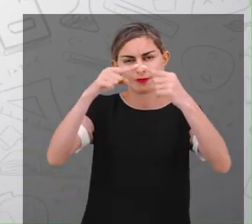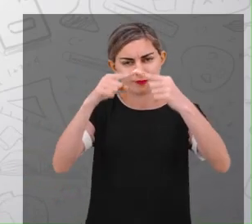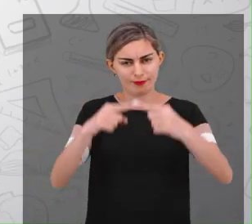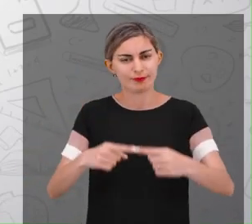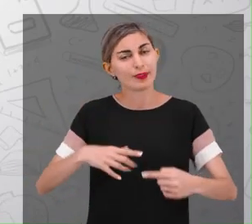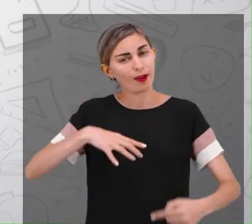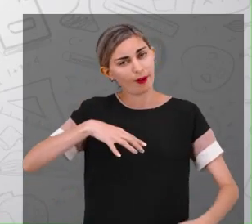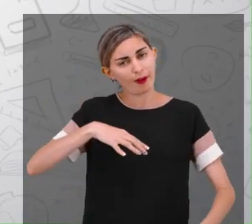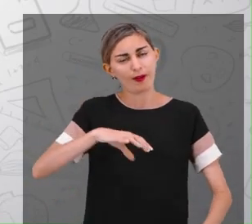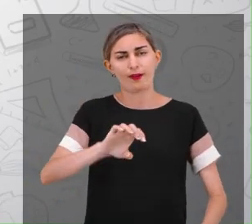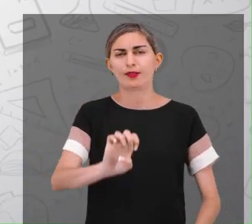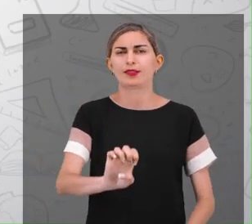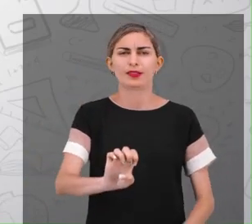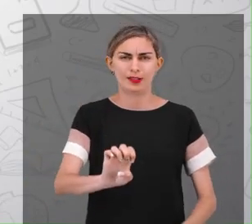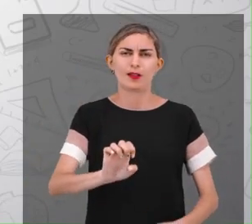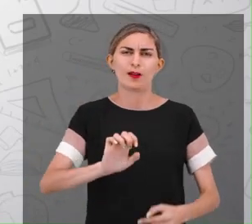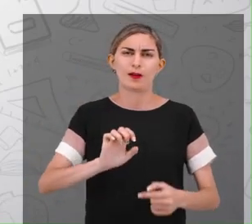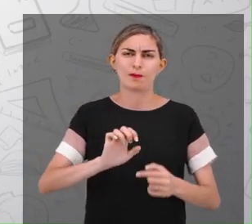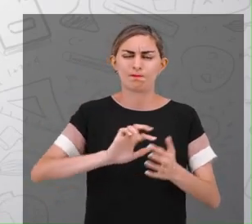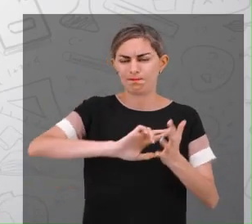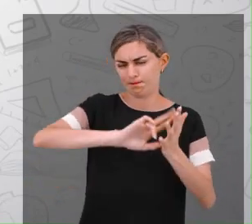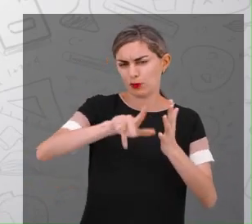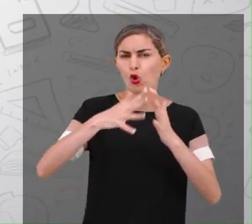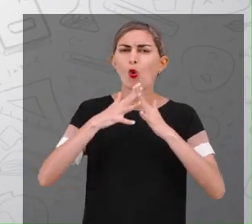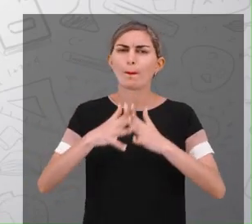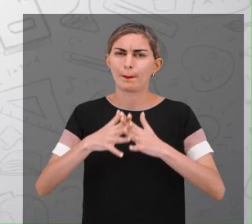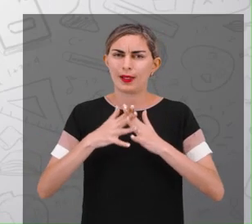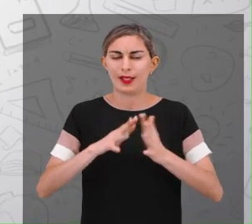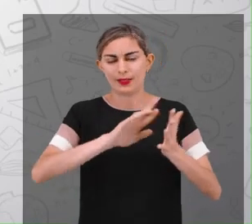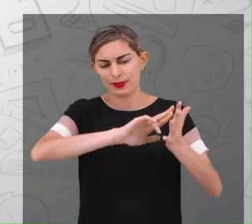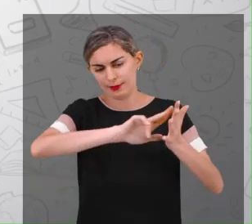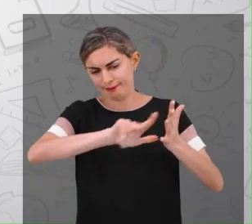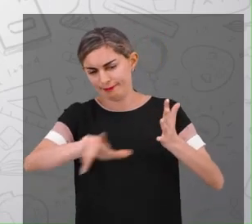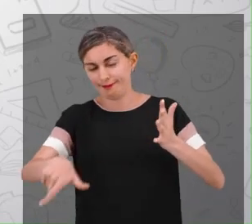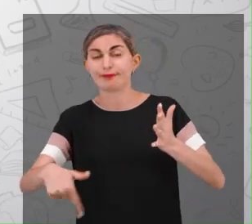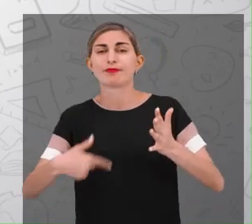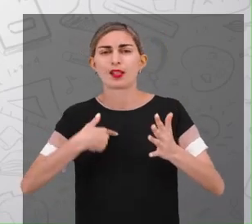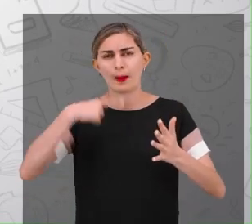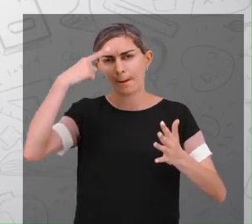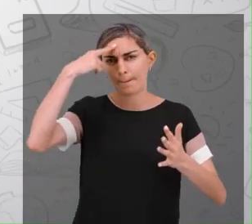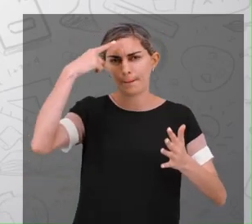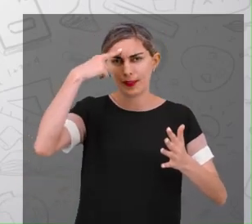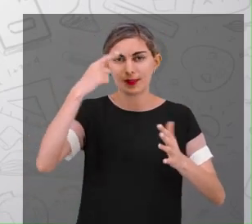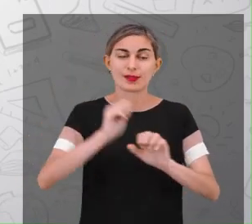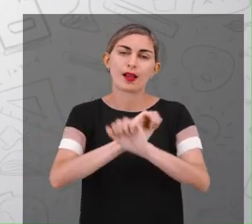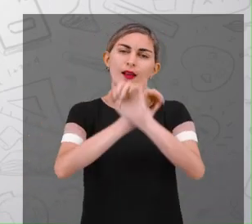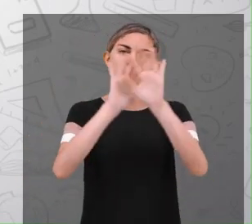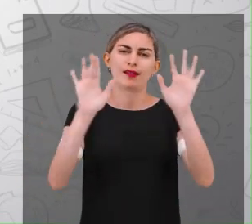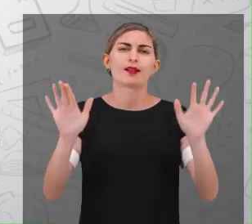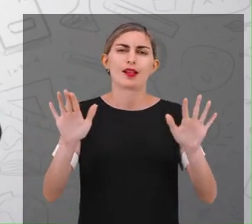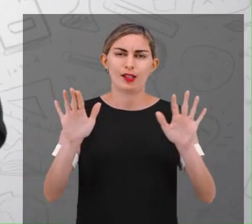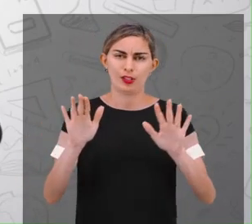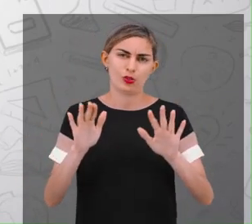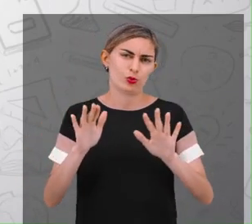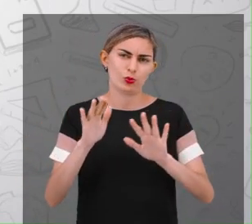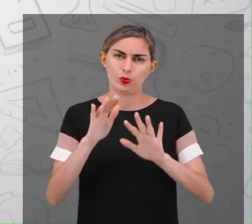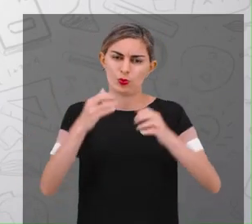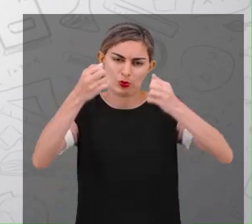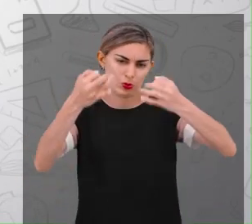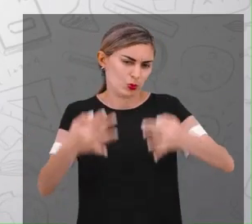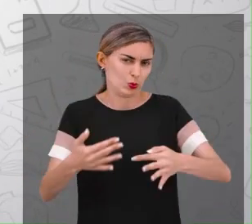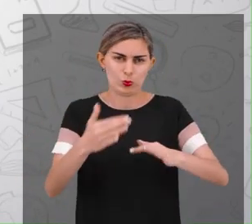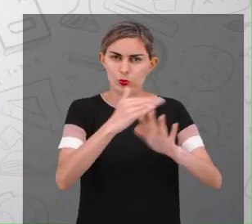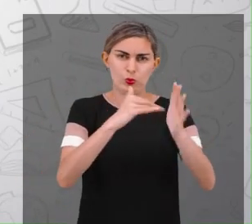da ética é tão rica e tão complexa. Por vezes podemos pensar que o mundo tem a forma clara e definida para todos,